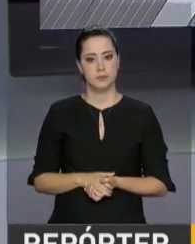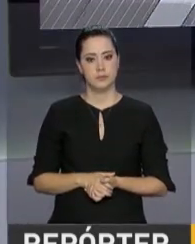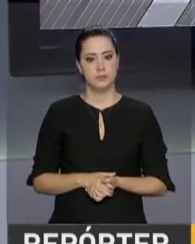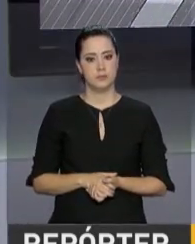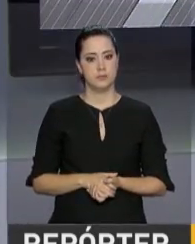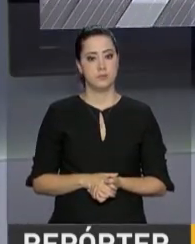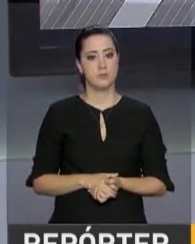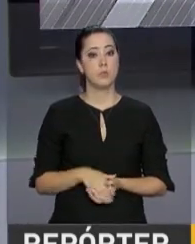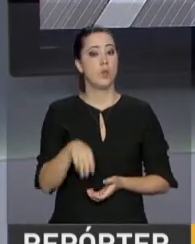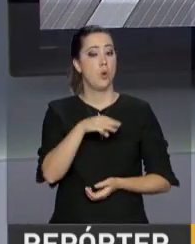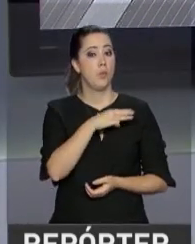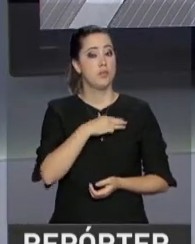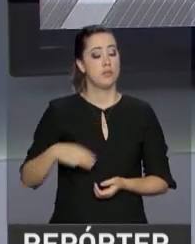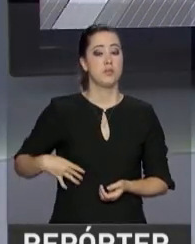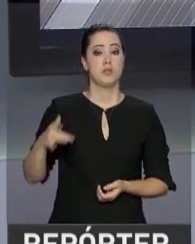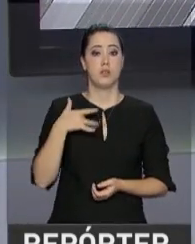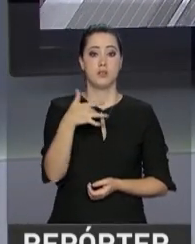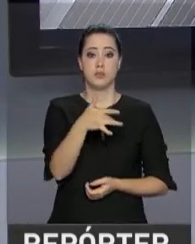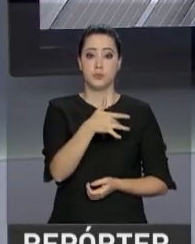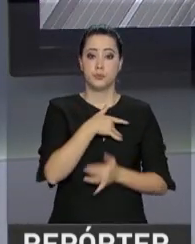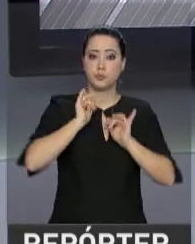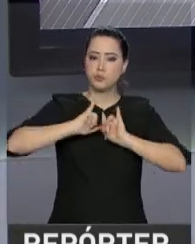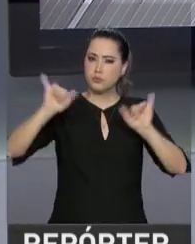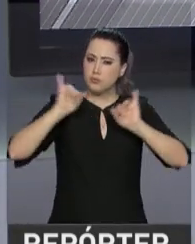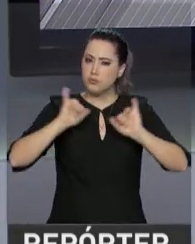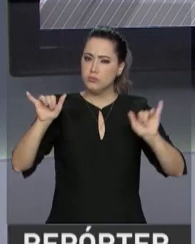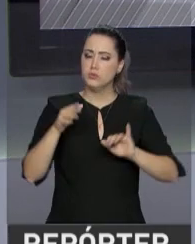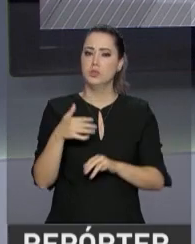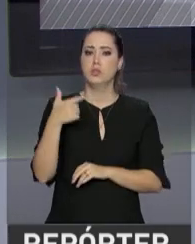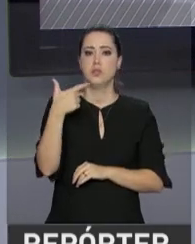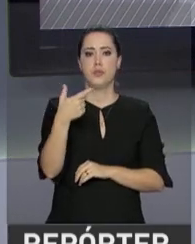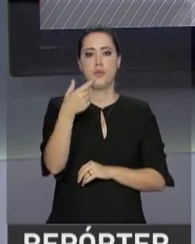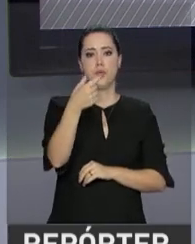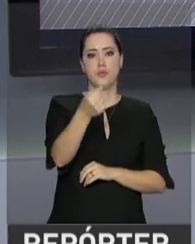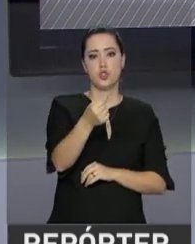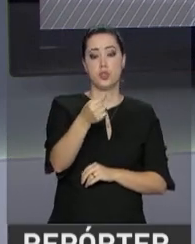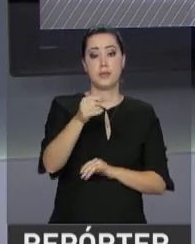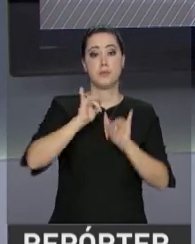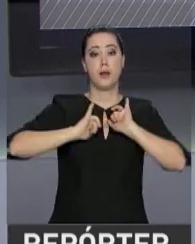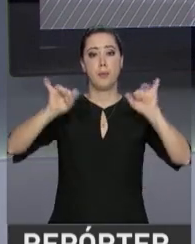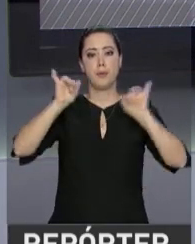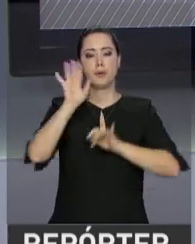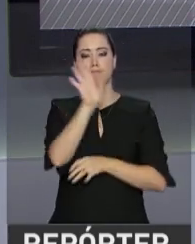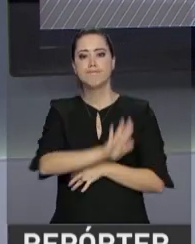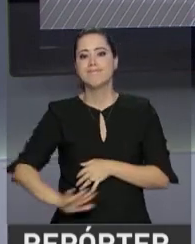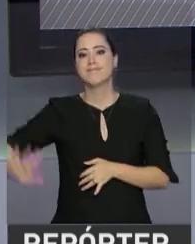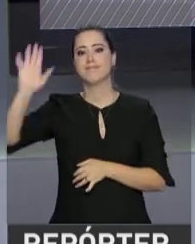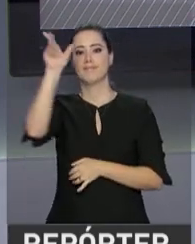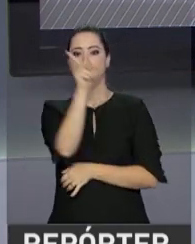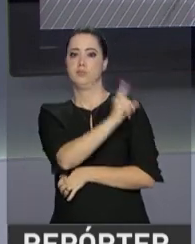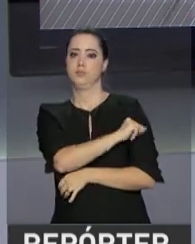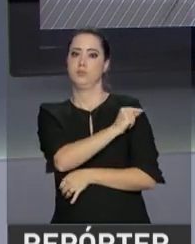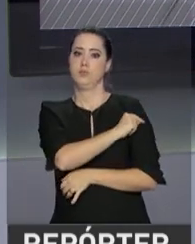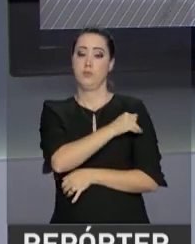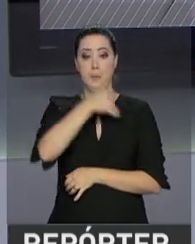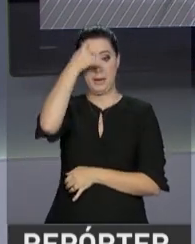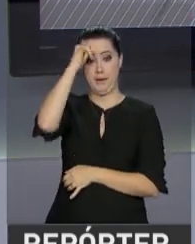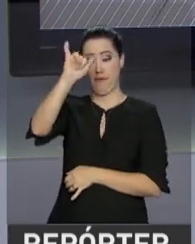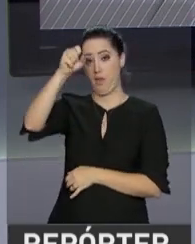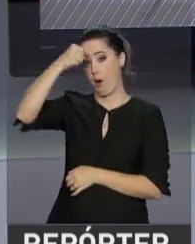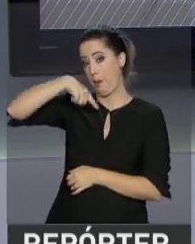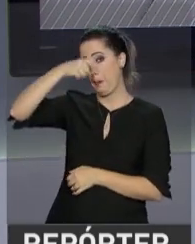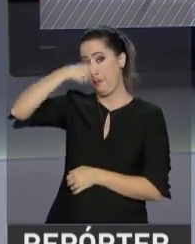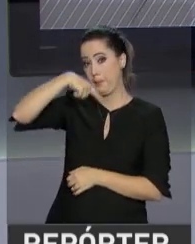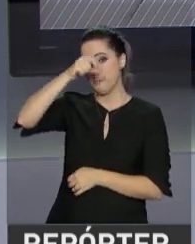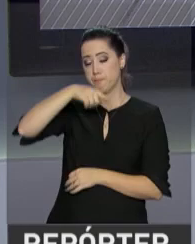o ministro da saúde gilberto occhi anunciou o lançamento da 20ª campanha nacional de vacinação contra a gripe a